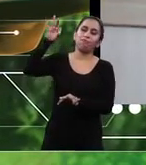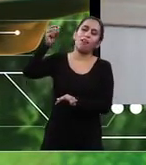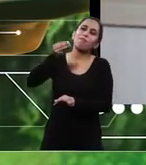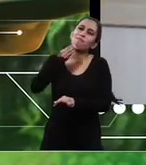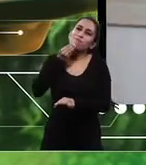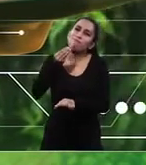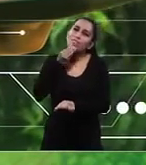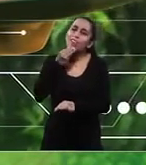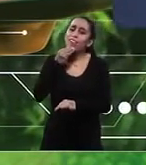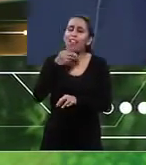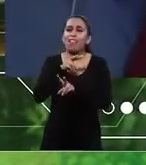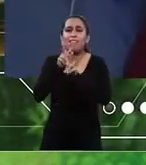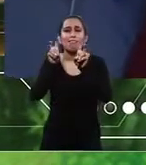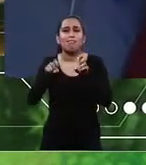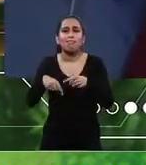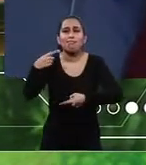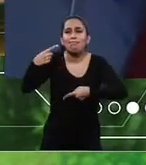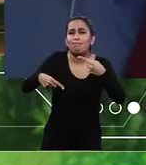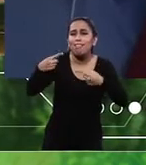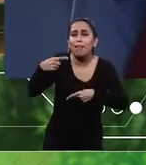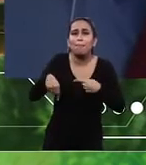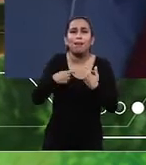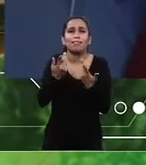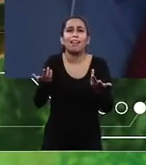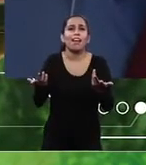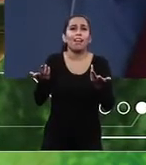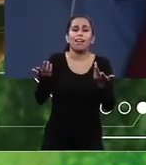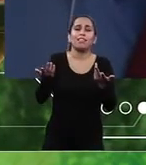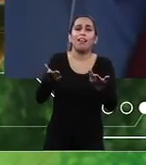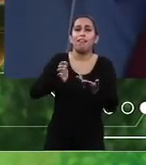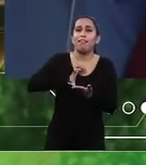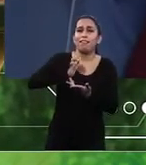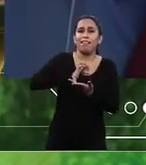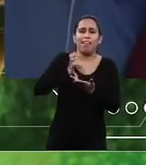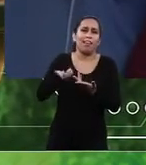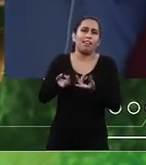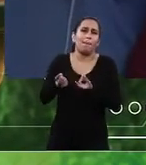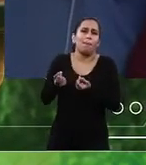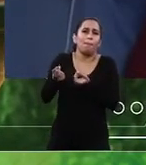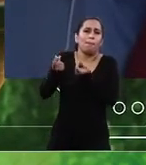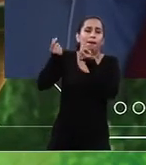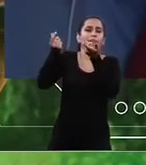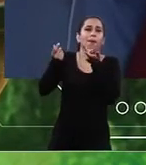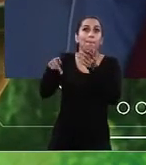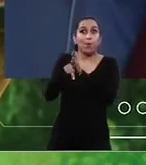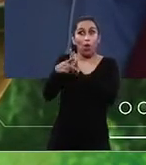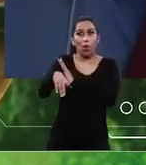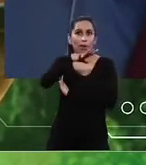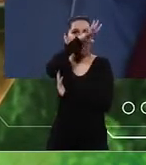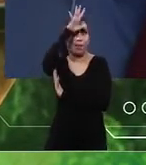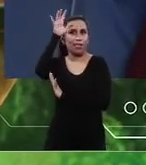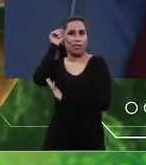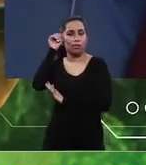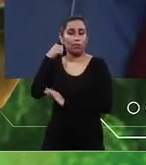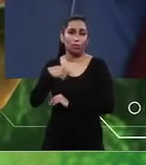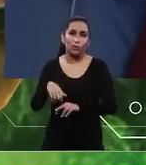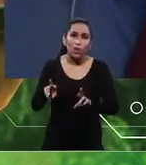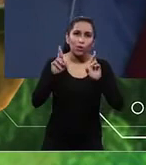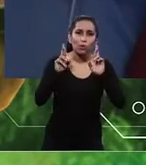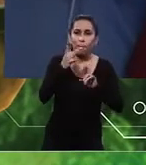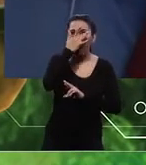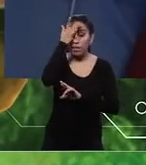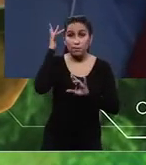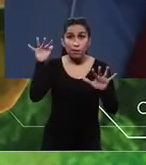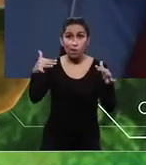debater sobre tudo isso, sobre as riquezas da Amazônia, enfim, tudo aquilo que nós podemos explorar. Espero que aqueles que nos